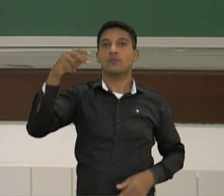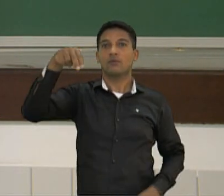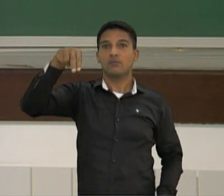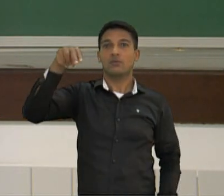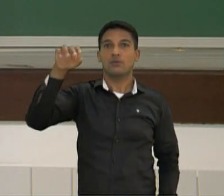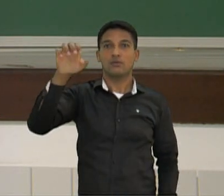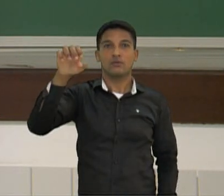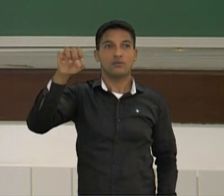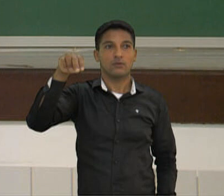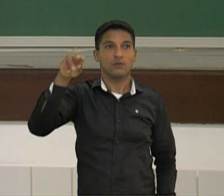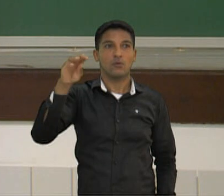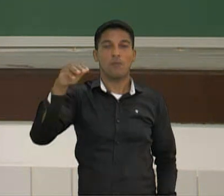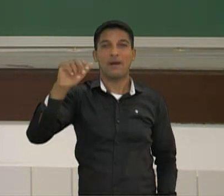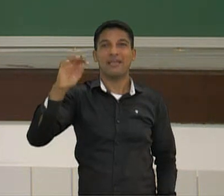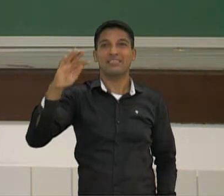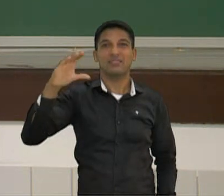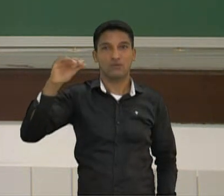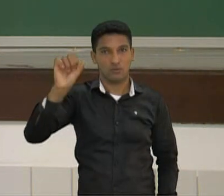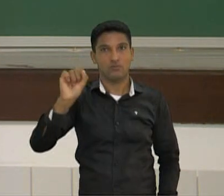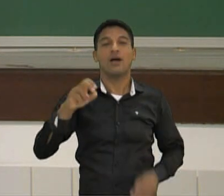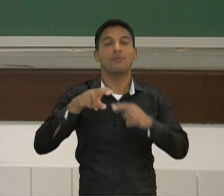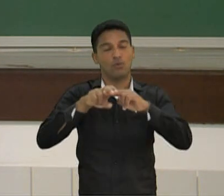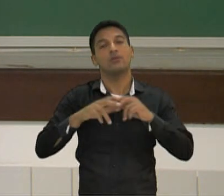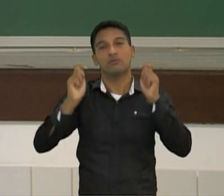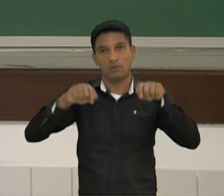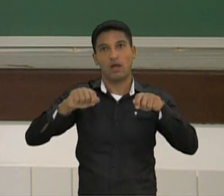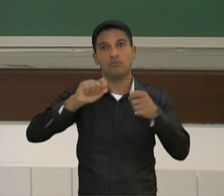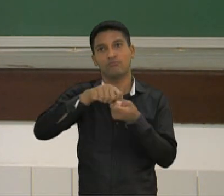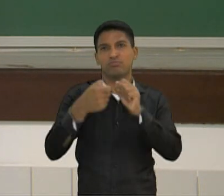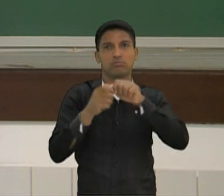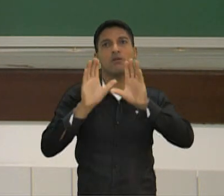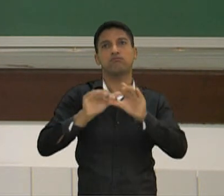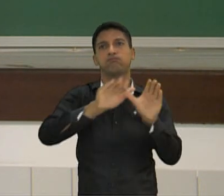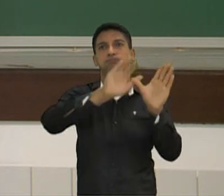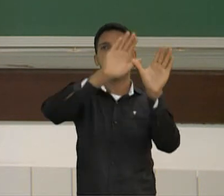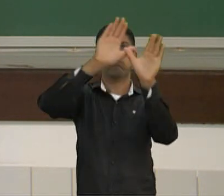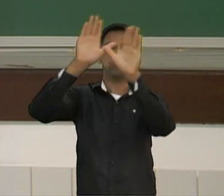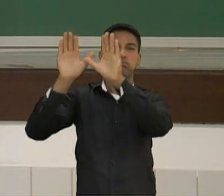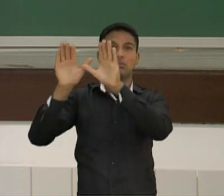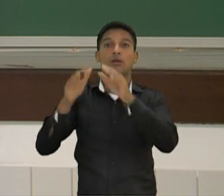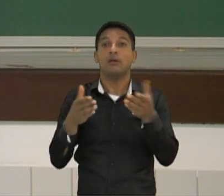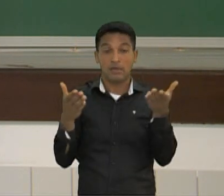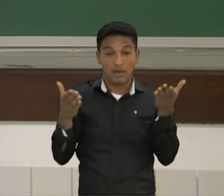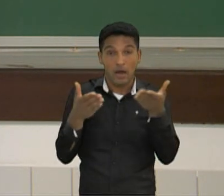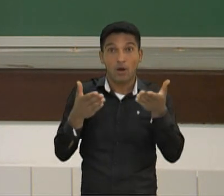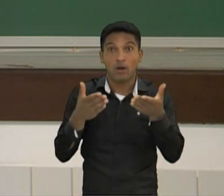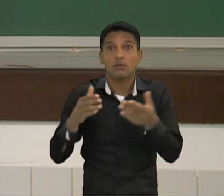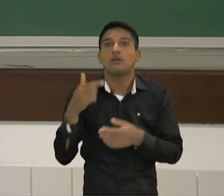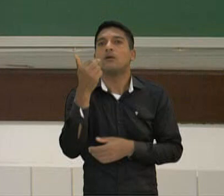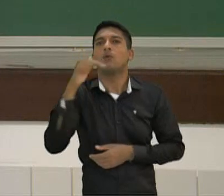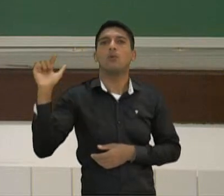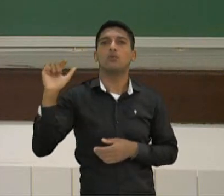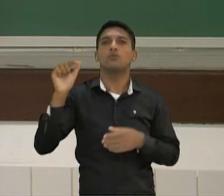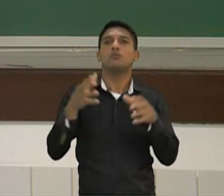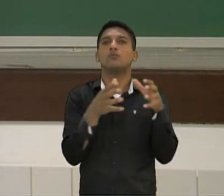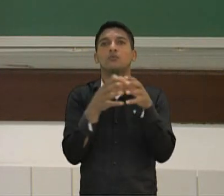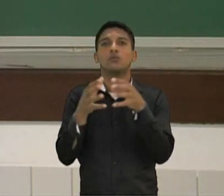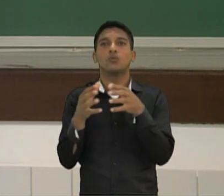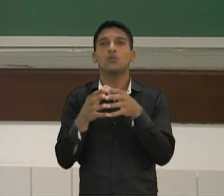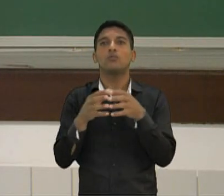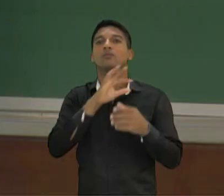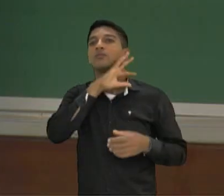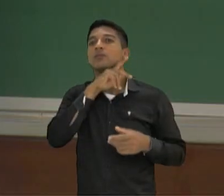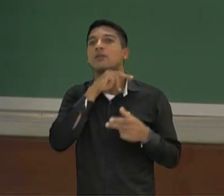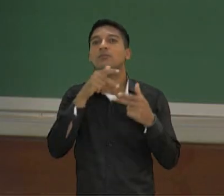Agora a gente vai falar sobre um outro grupo de animais que também é endotérmico, que são os mamíferos. Acompanhem lá comigo. Tá? Então, eu